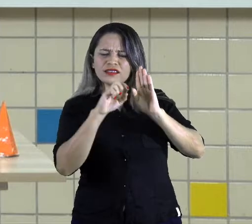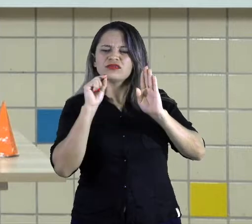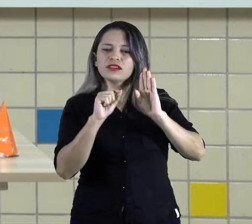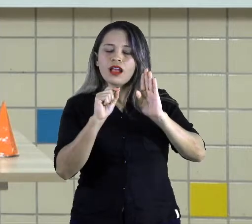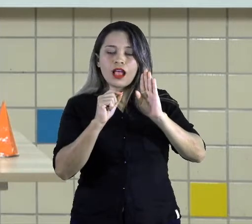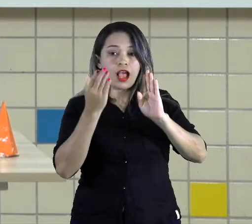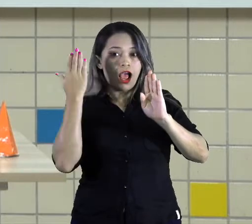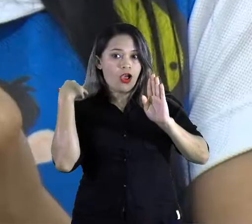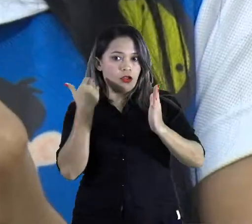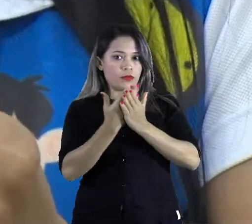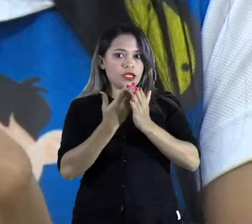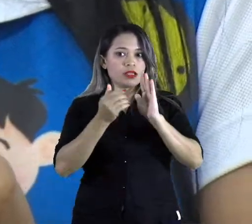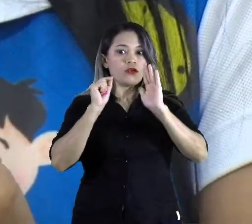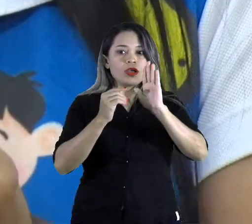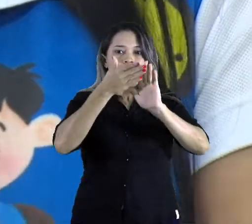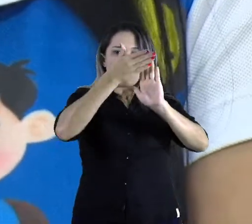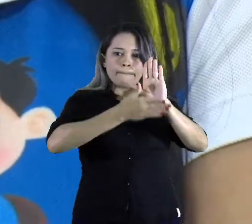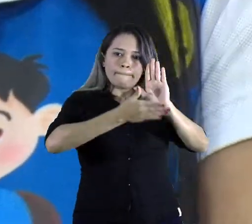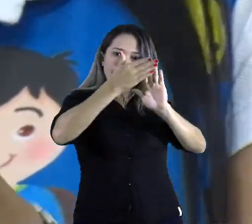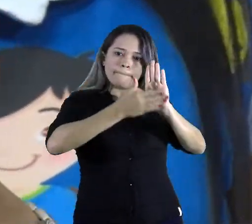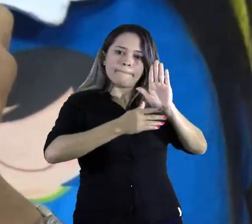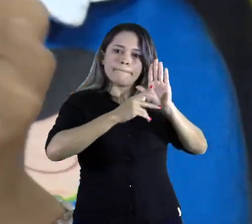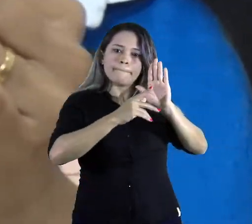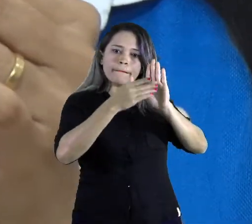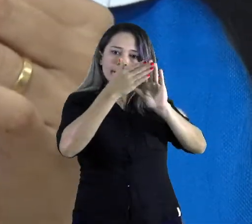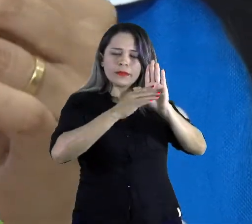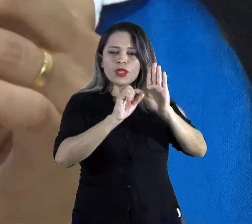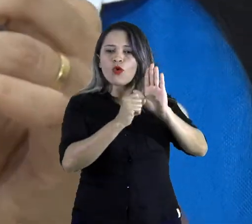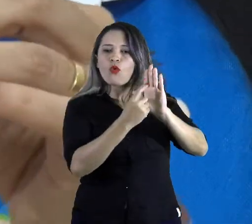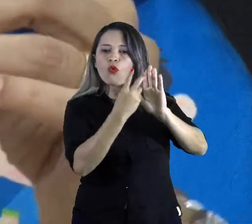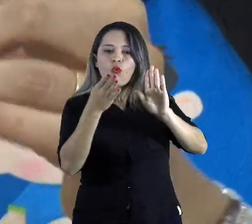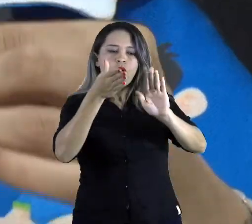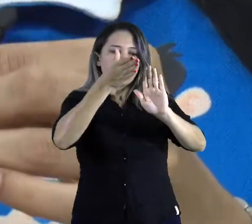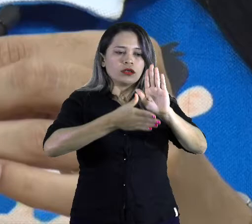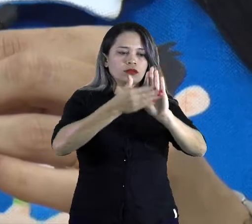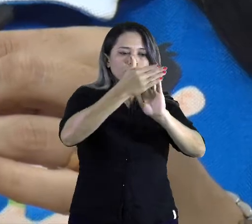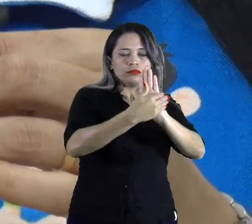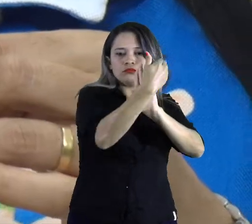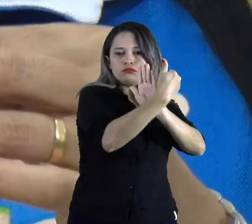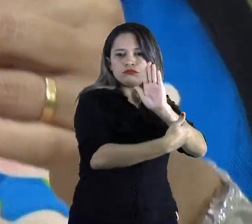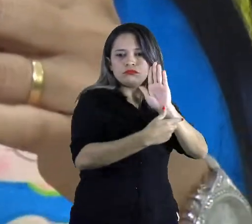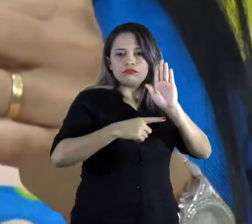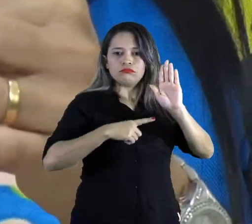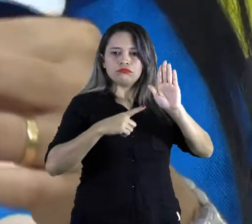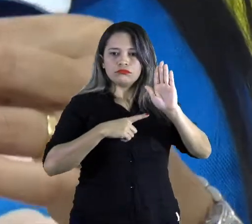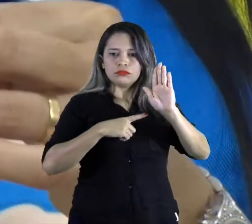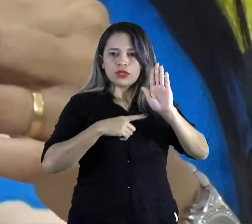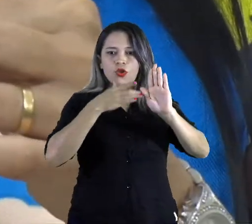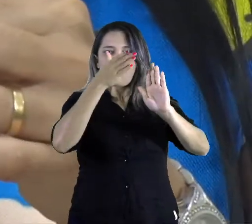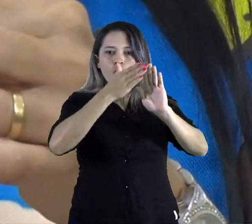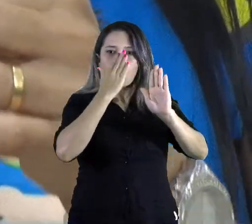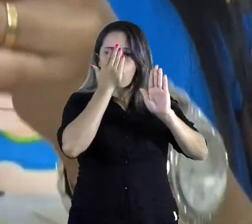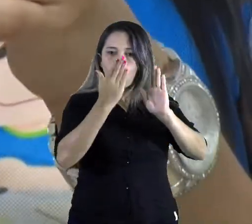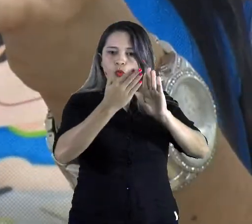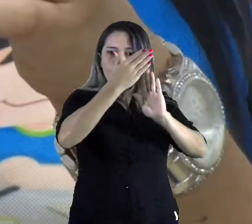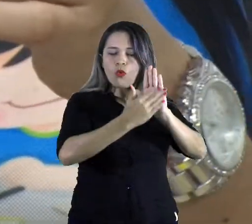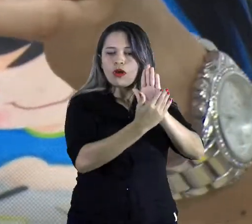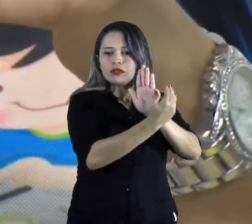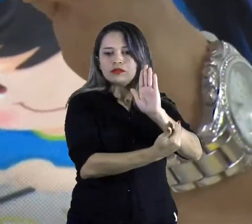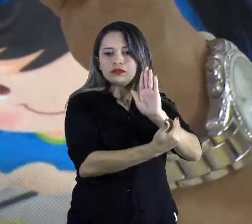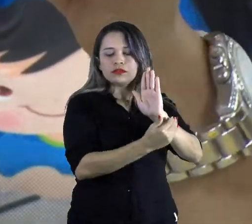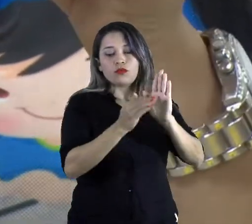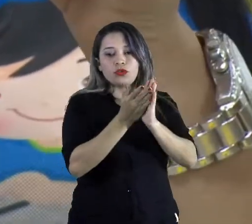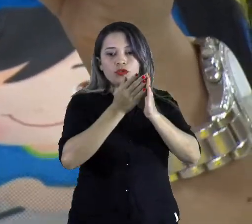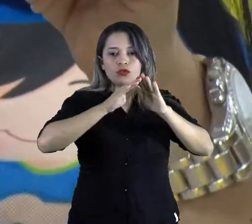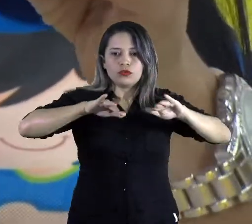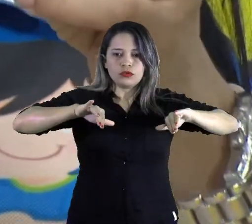a paredinha, ó. A paredinha. Quantas paredes tem esse sólido geométrico? Quantas faces tem? Quando eu